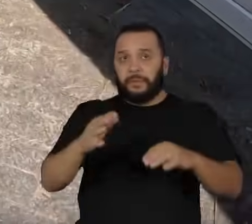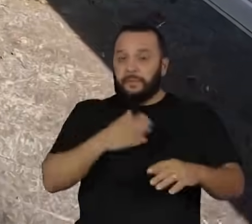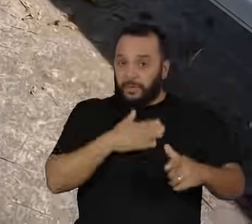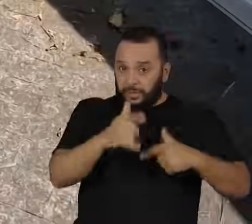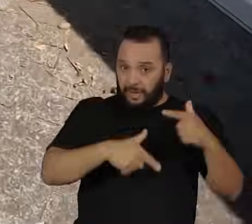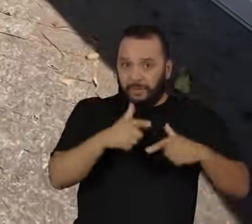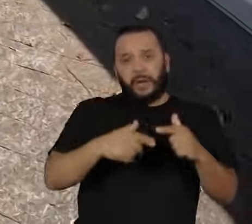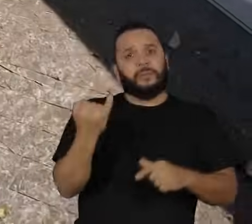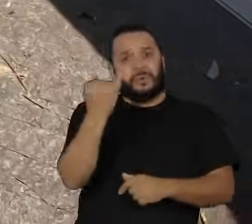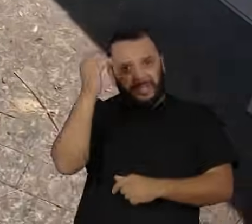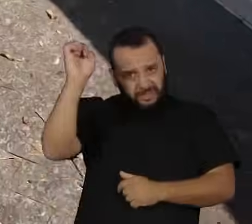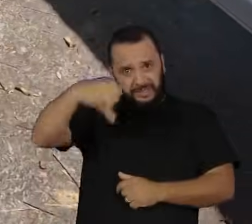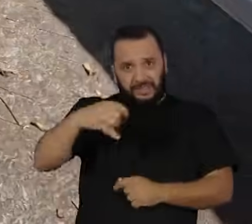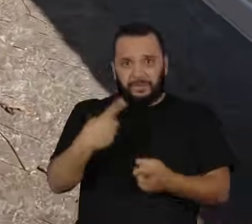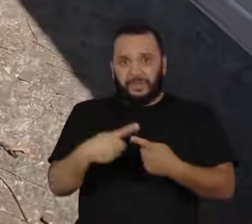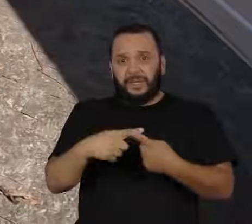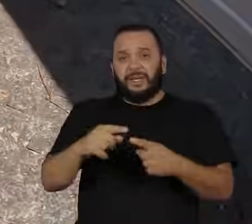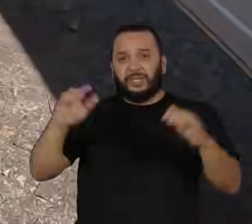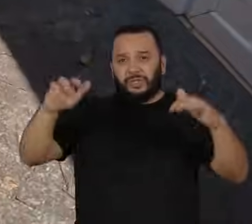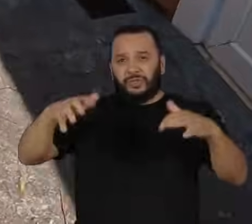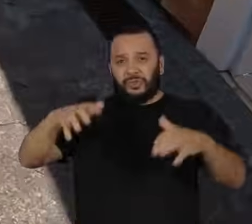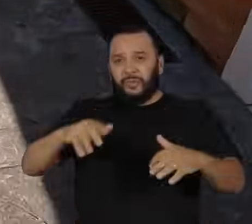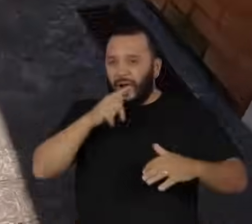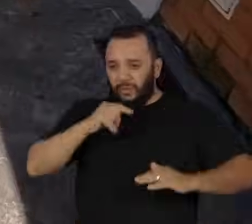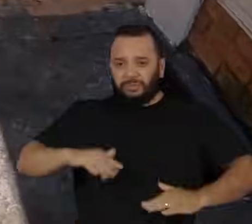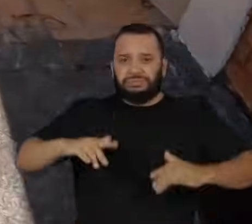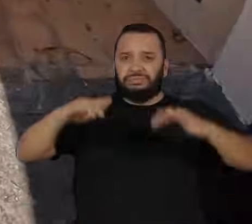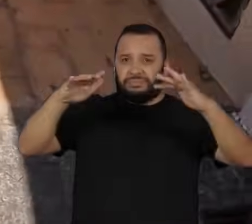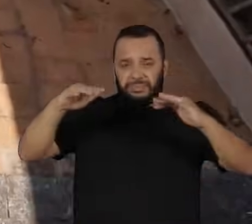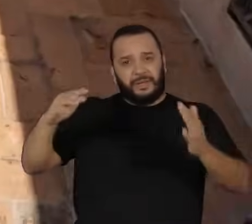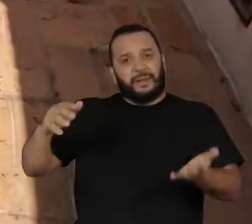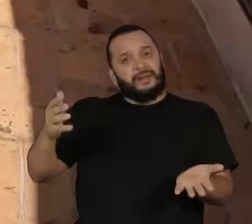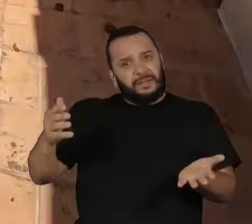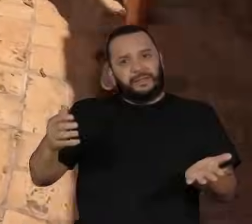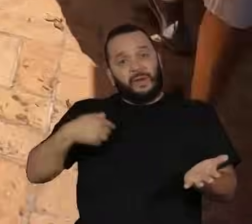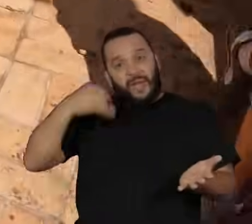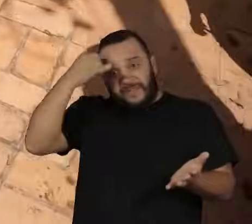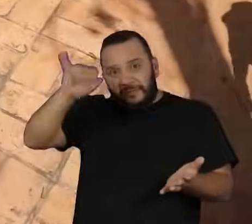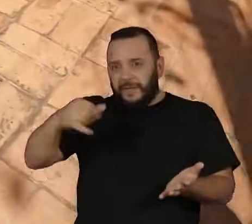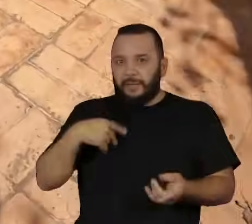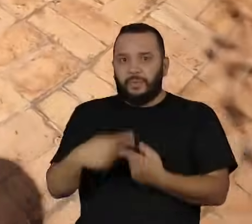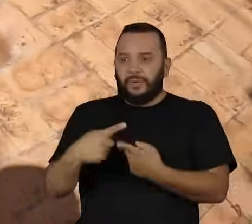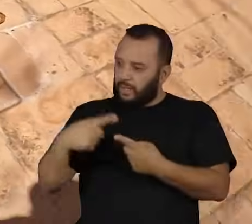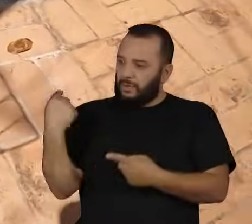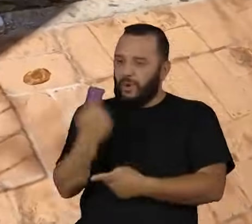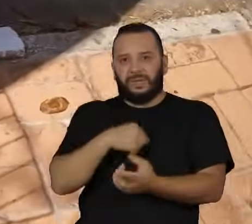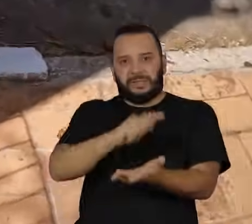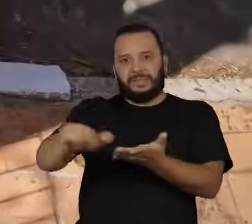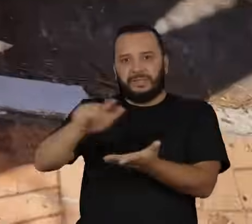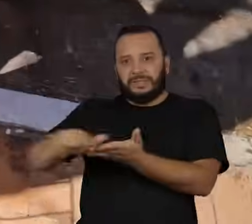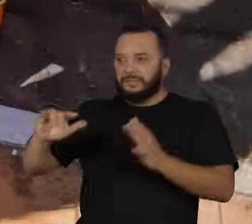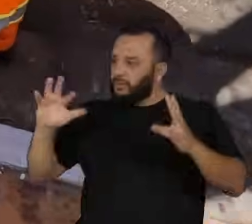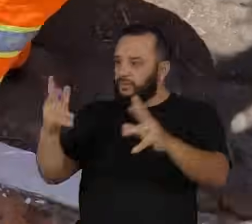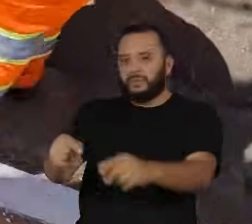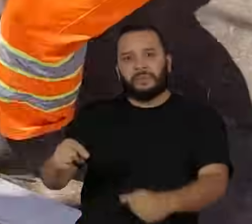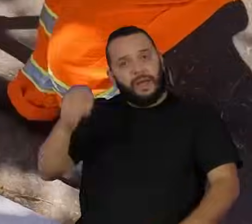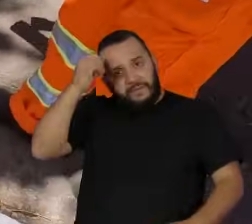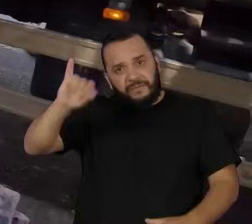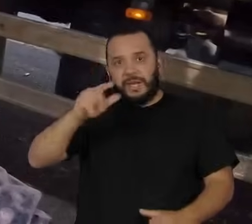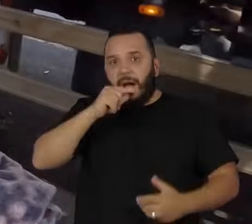muitas enchentes aí que evita é devido a gente tirar os negócios da rua, dos bueiros, esses